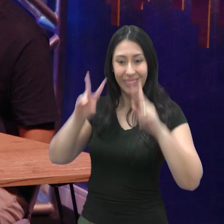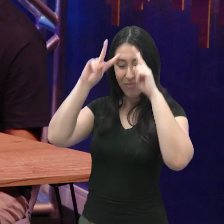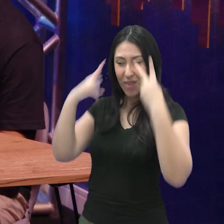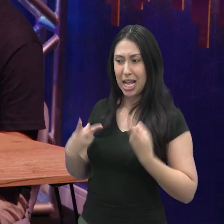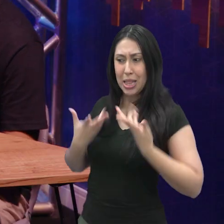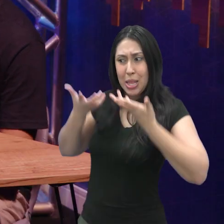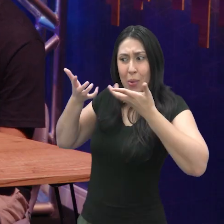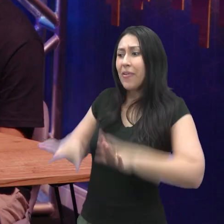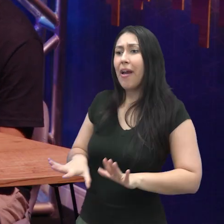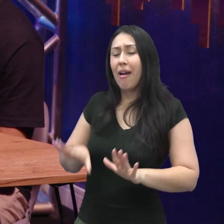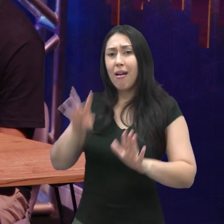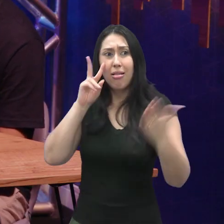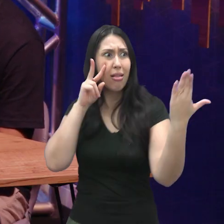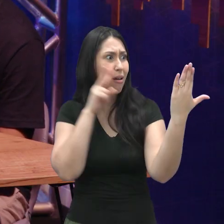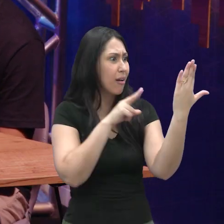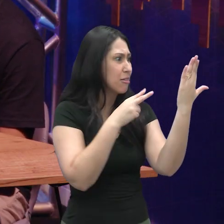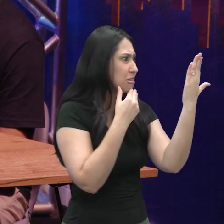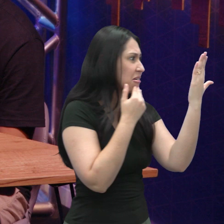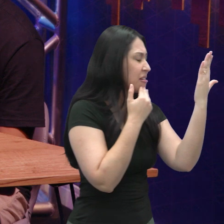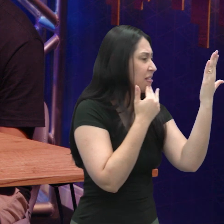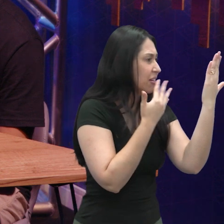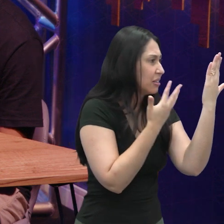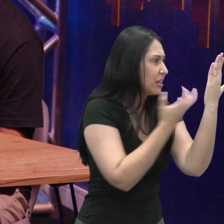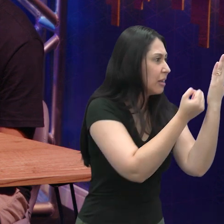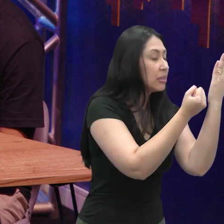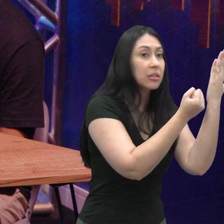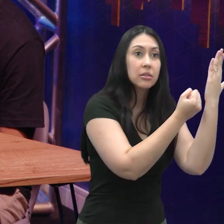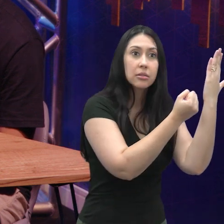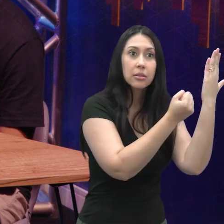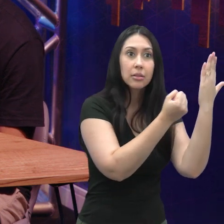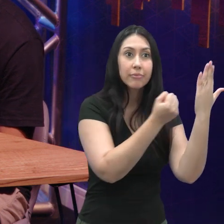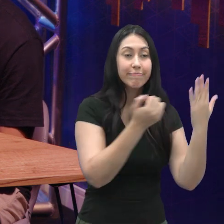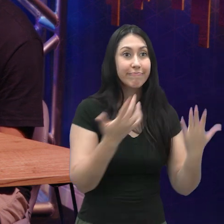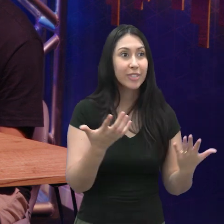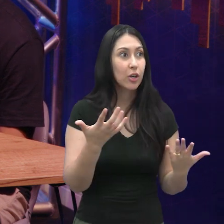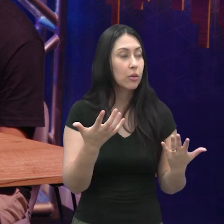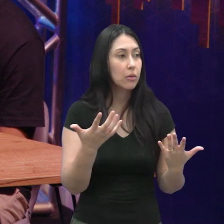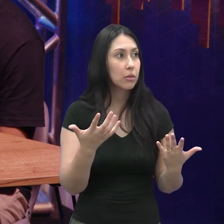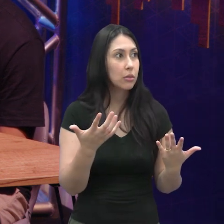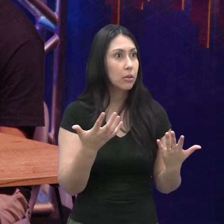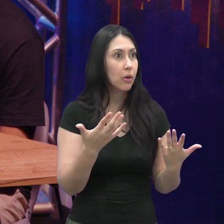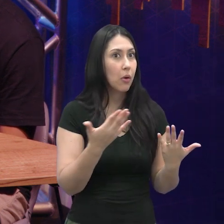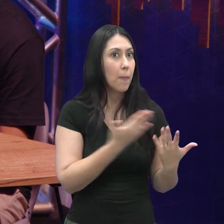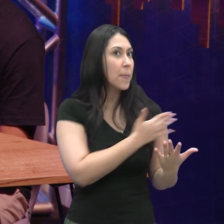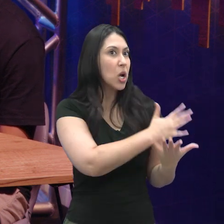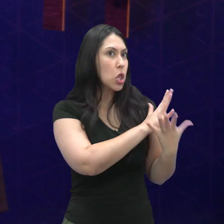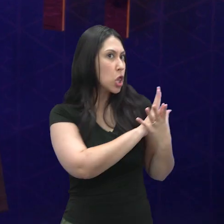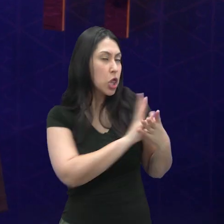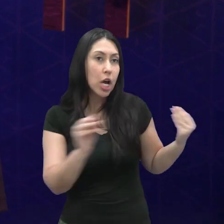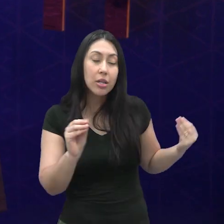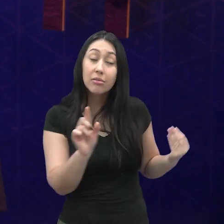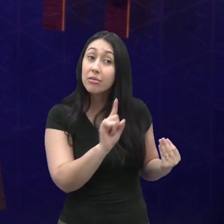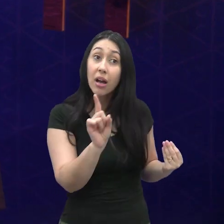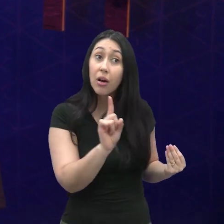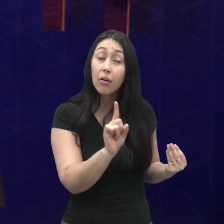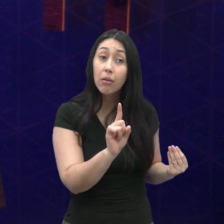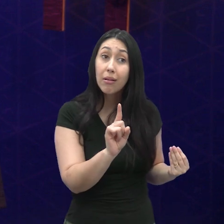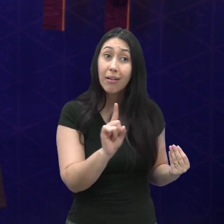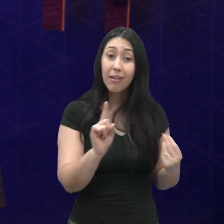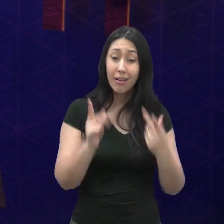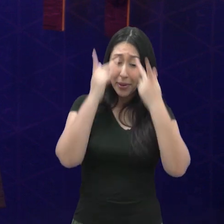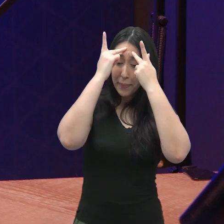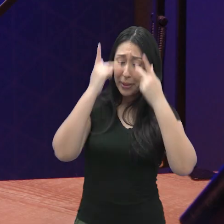mesma. Então, ao invés de quebrar com todo esse preconceito, com o envelhecimento, toda essa pressão social faz com que